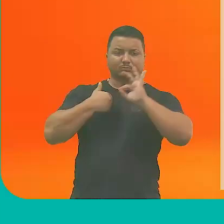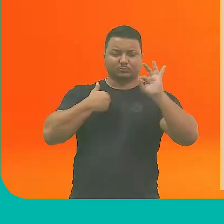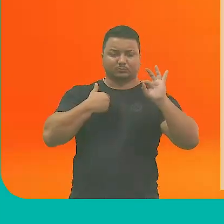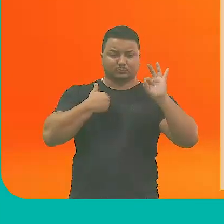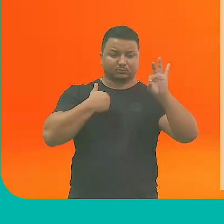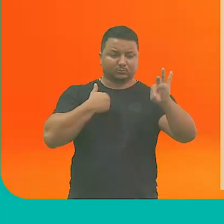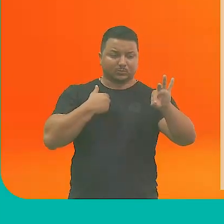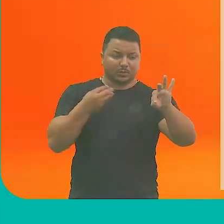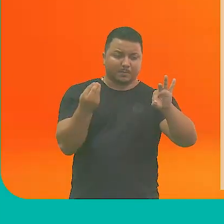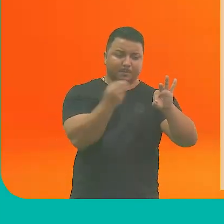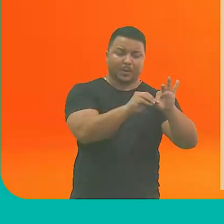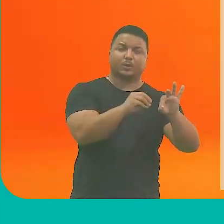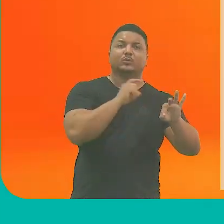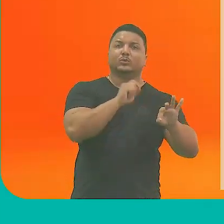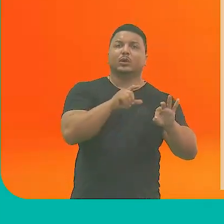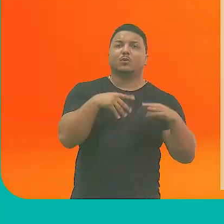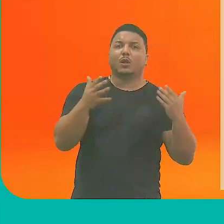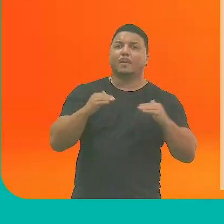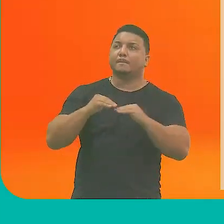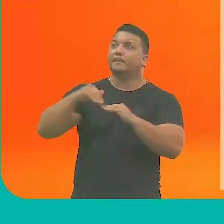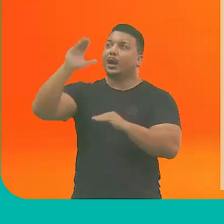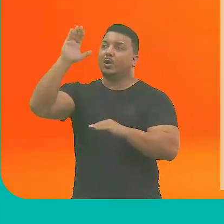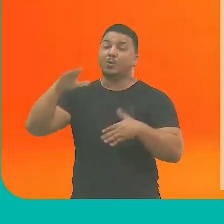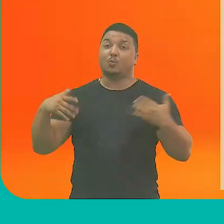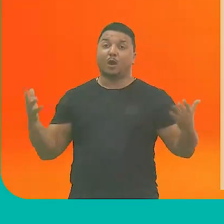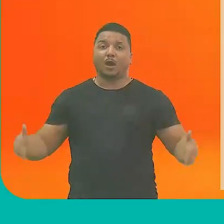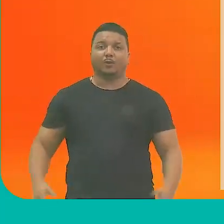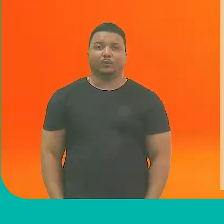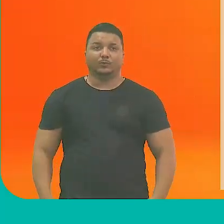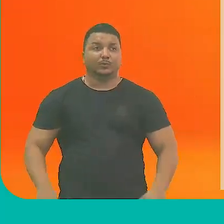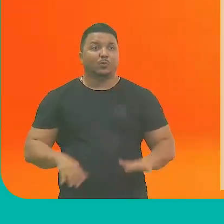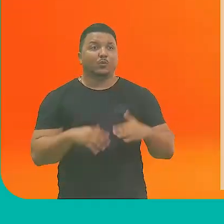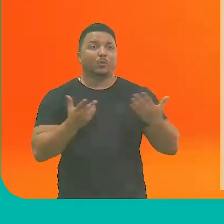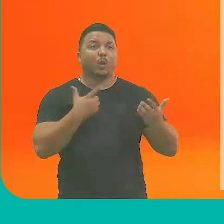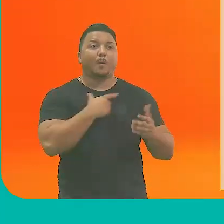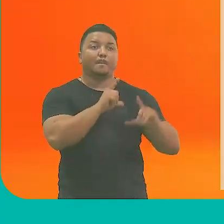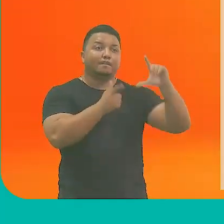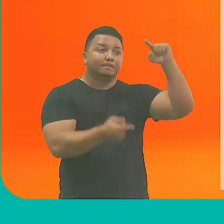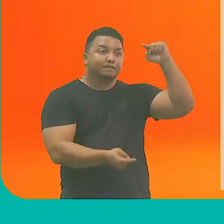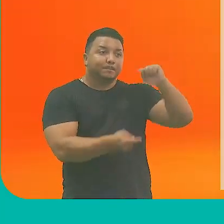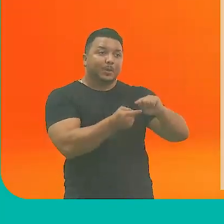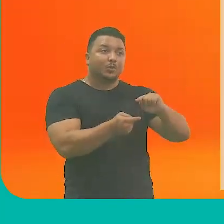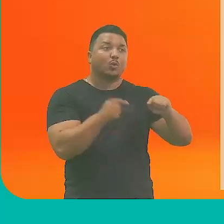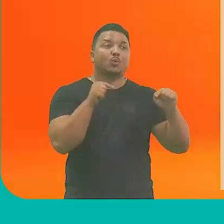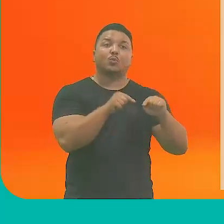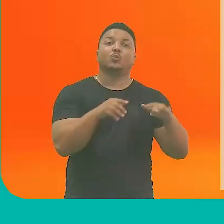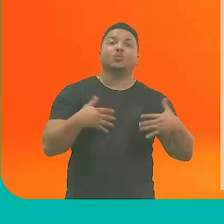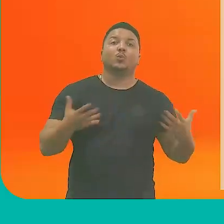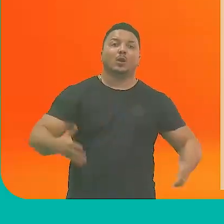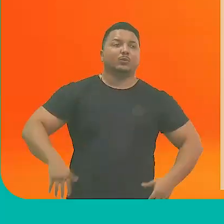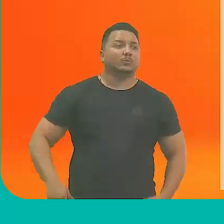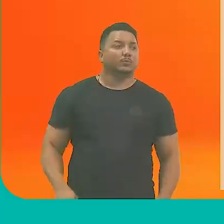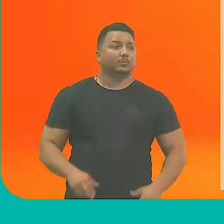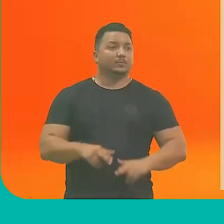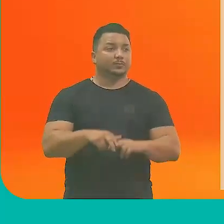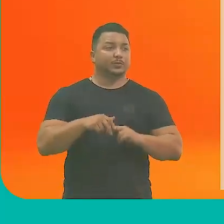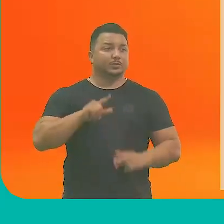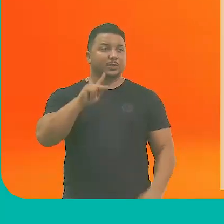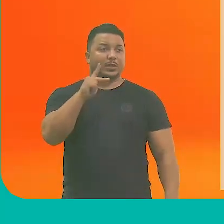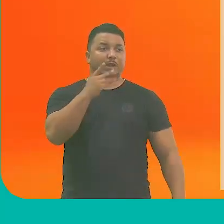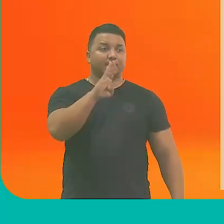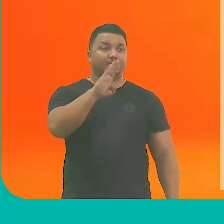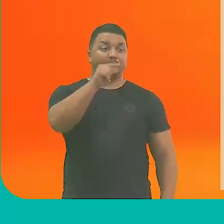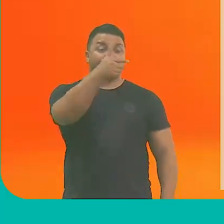inferência é tu dizer quem é o maior, é tu dizer onde é que está o menor. Então, as questões da habilidade